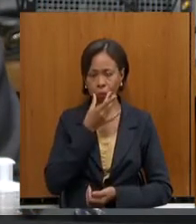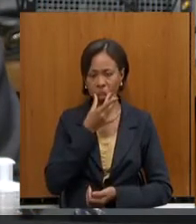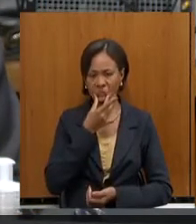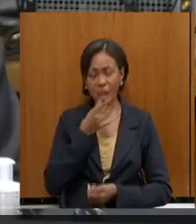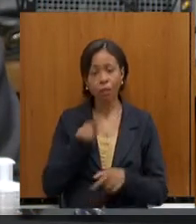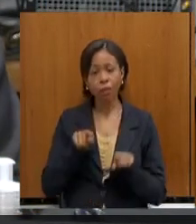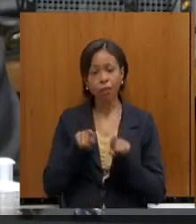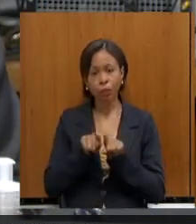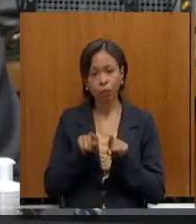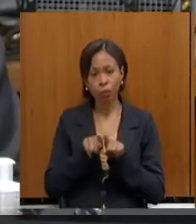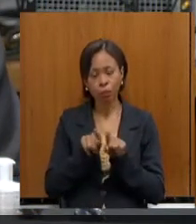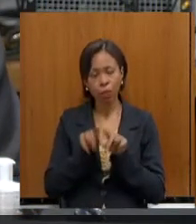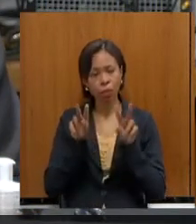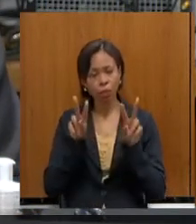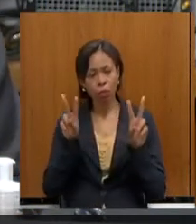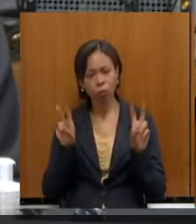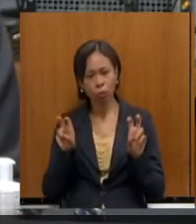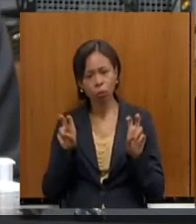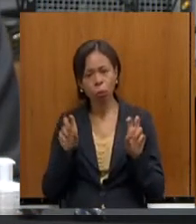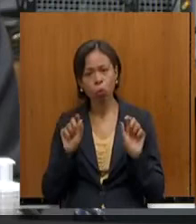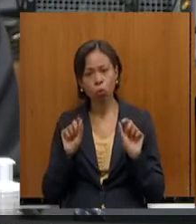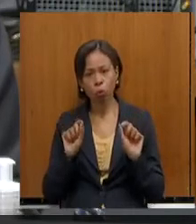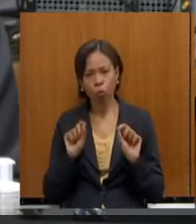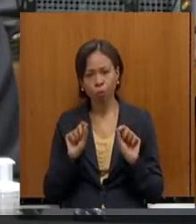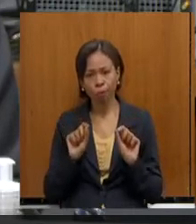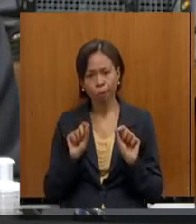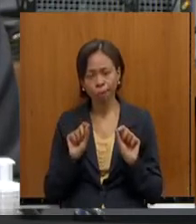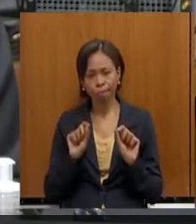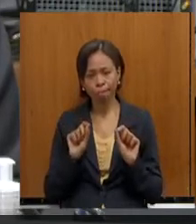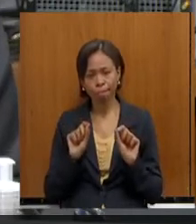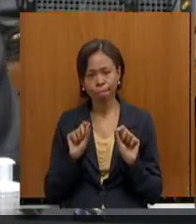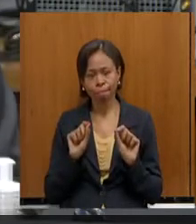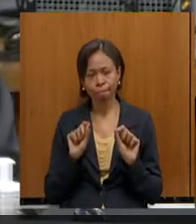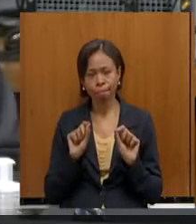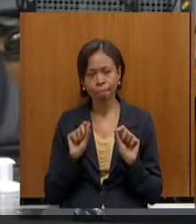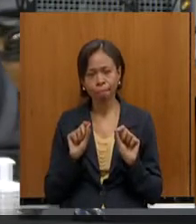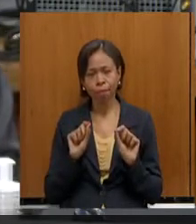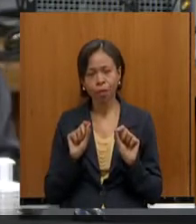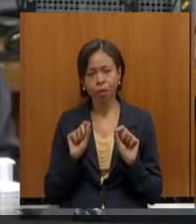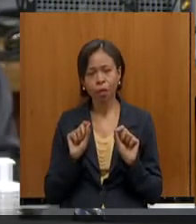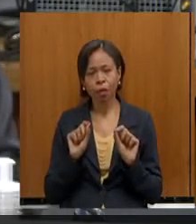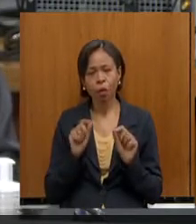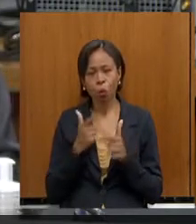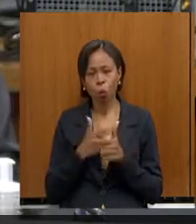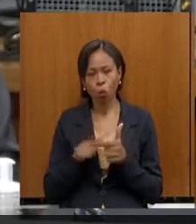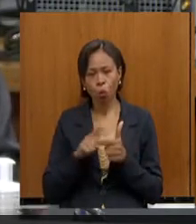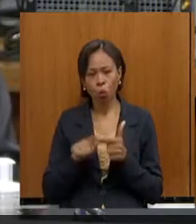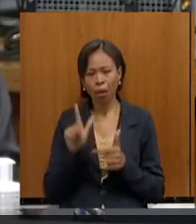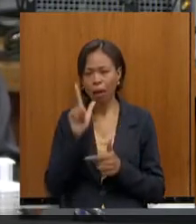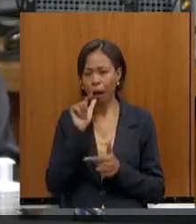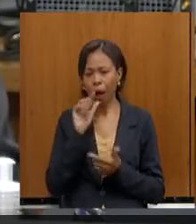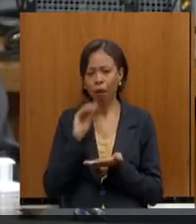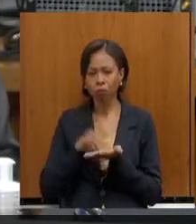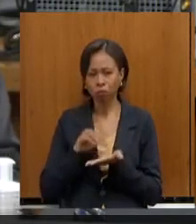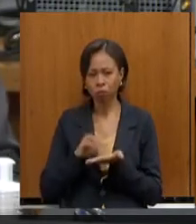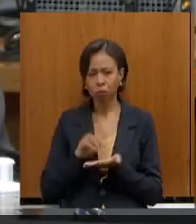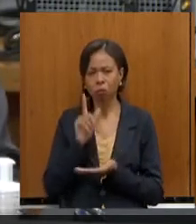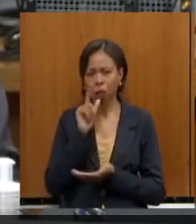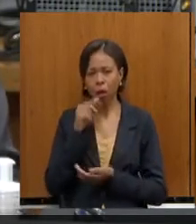também sobre a questão do da crise hídrica e